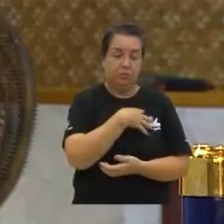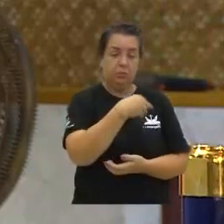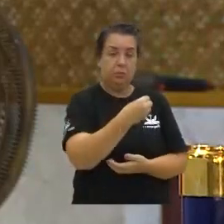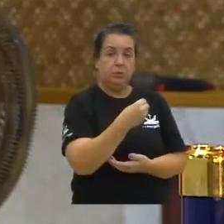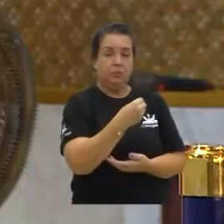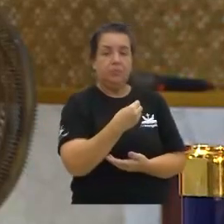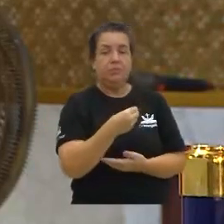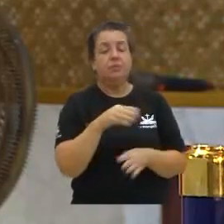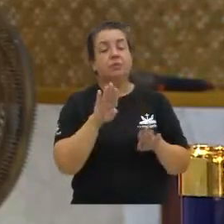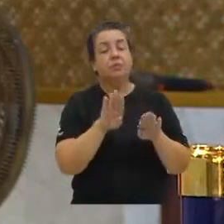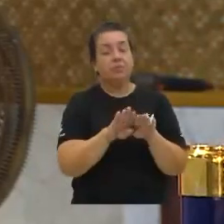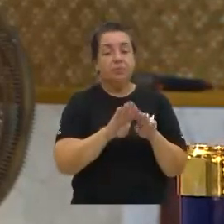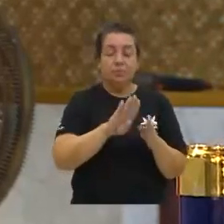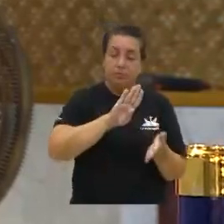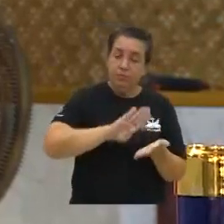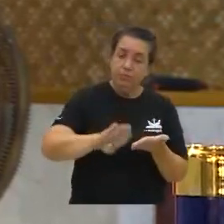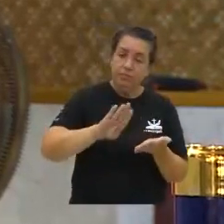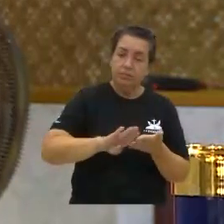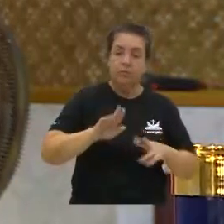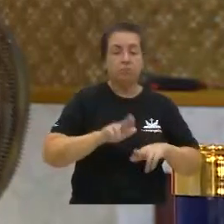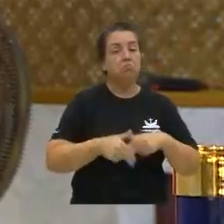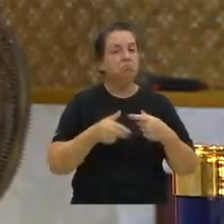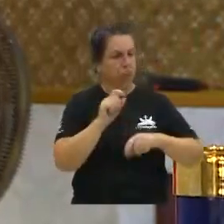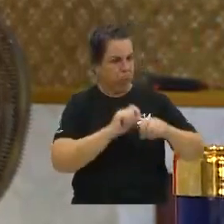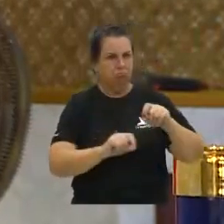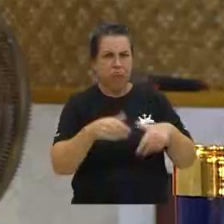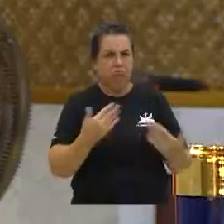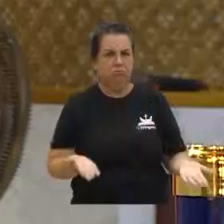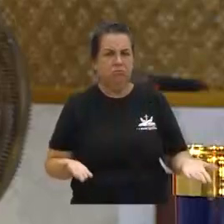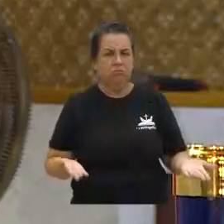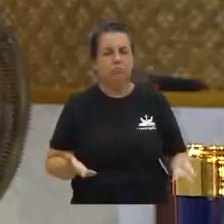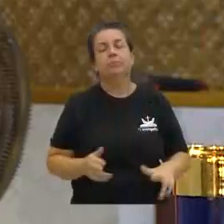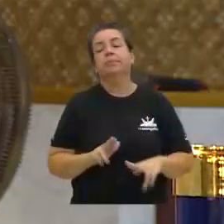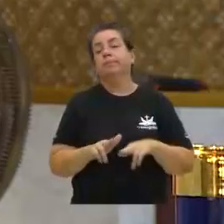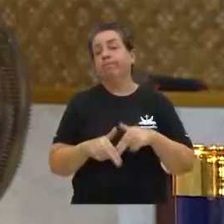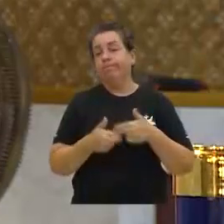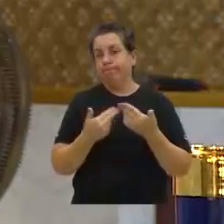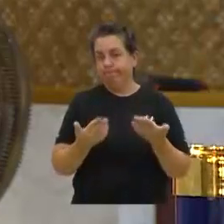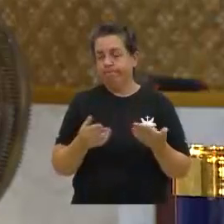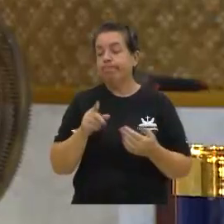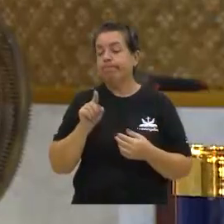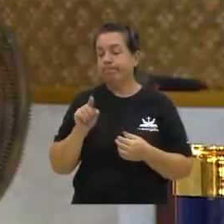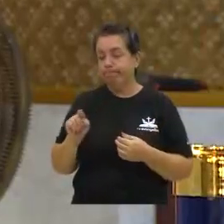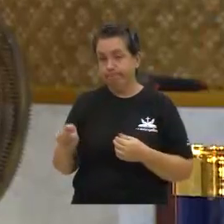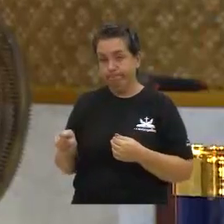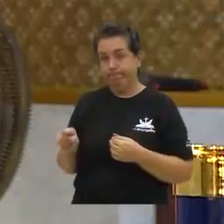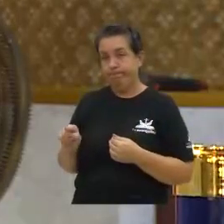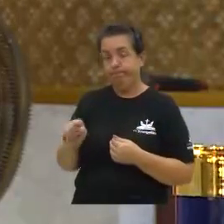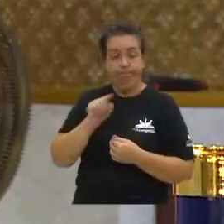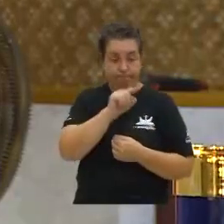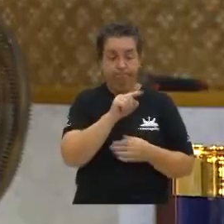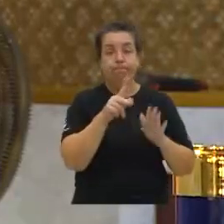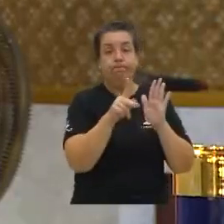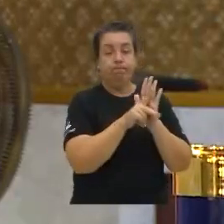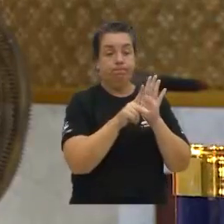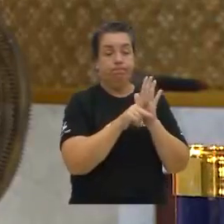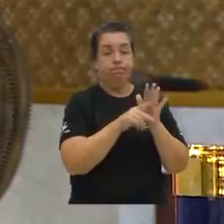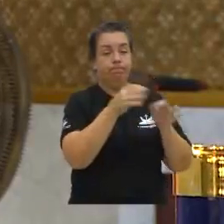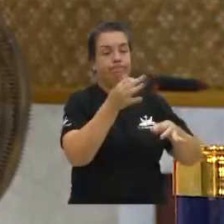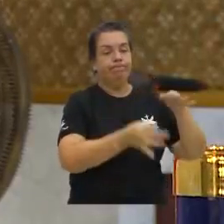os expulsam por meio de quem? Por isso, eles mesmos serão vossos